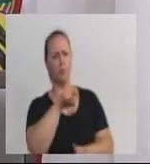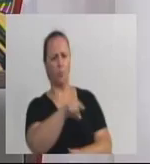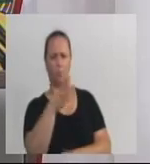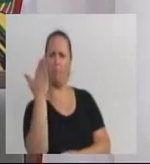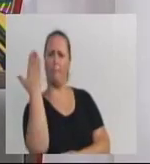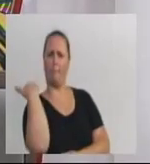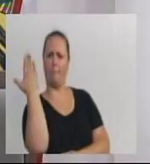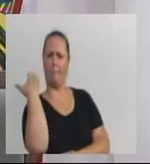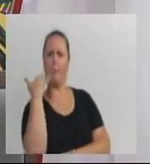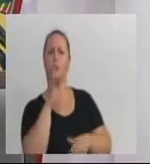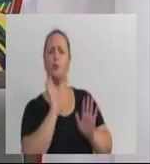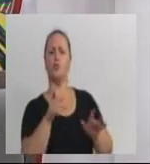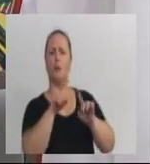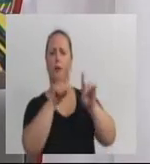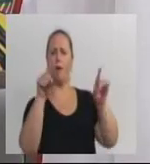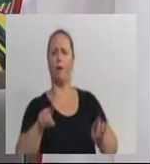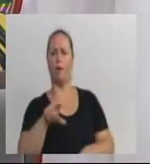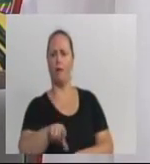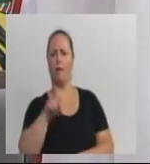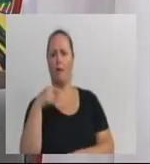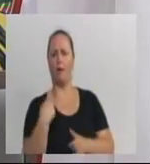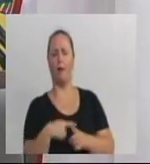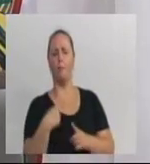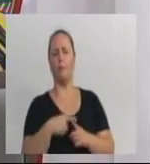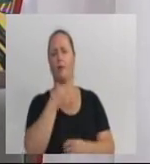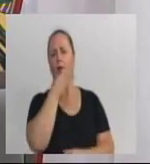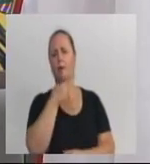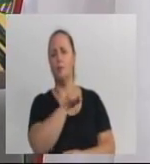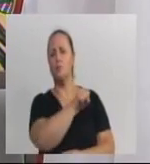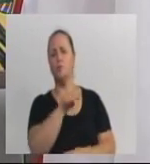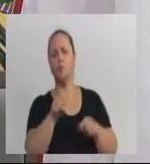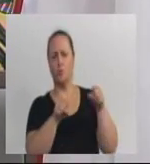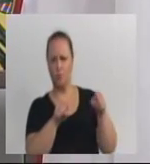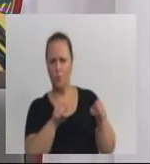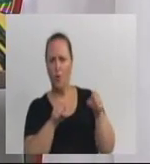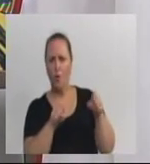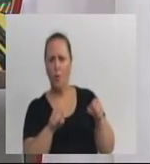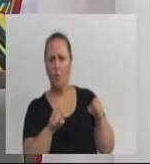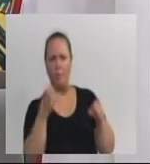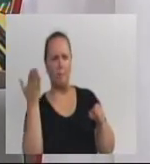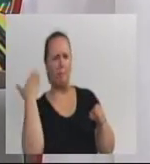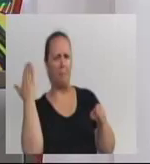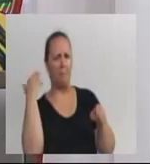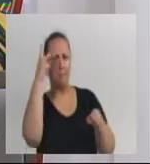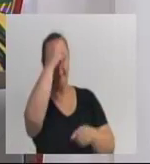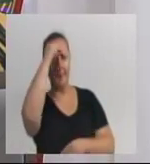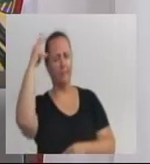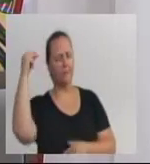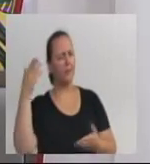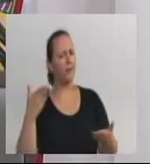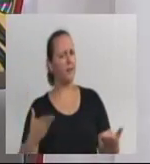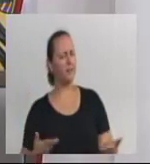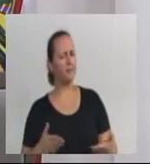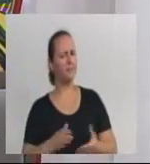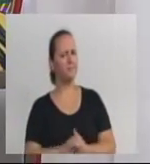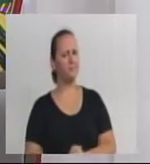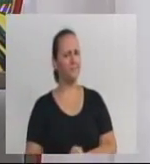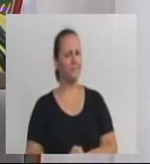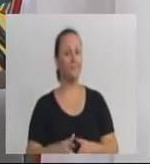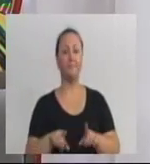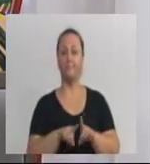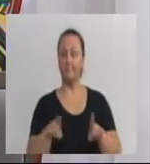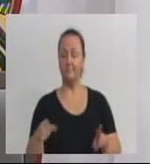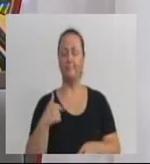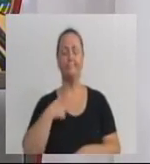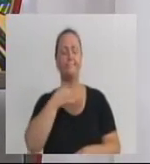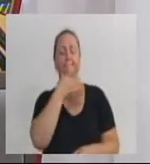prefeitura, quando seu sogro era prefeito da cidade, vereador Jefferson. Mas acredito que Vossa Excelência estava ocupando um